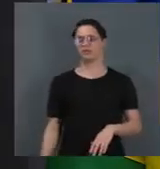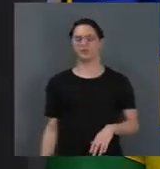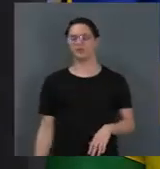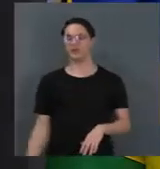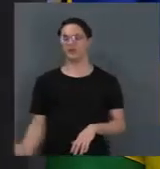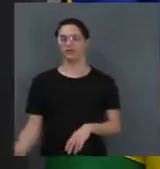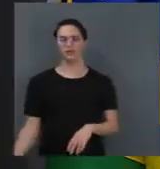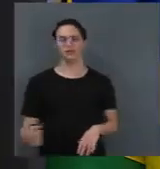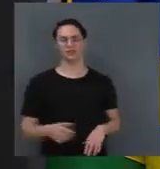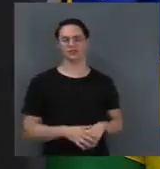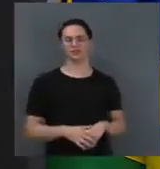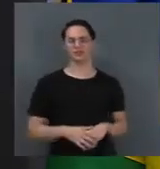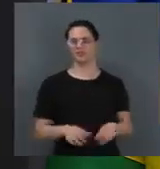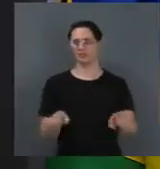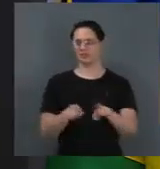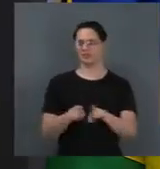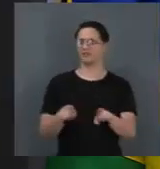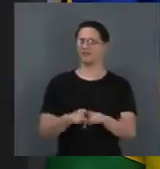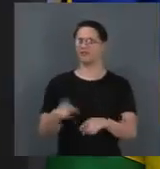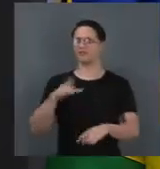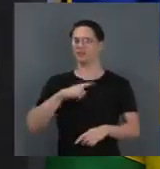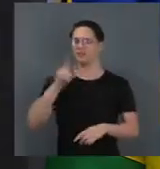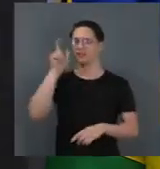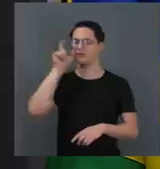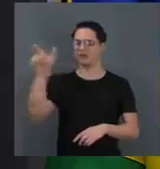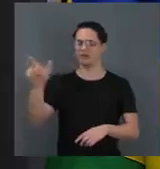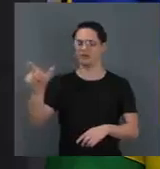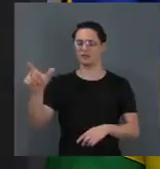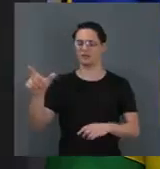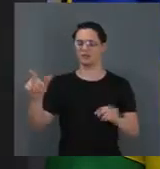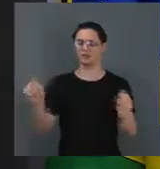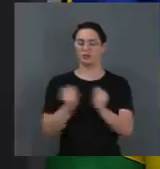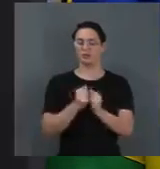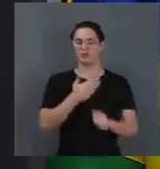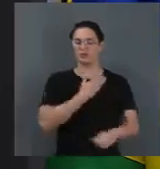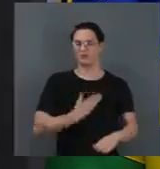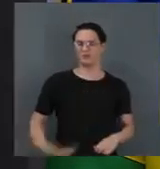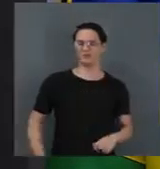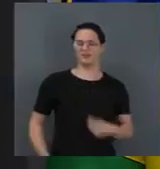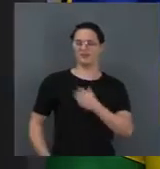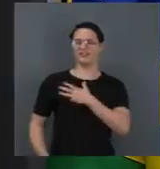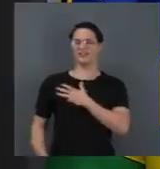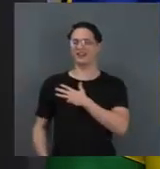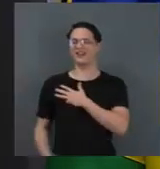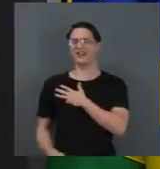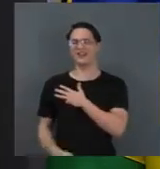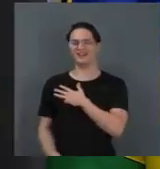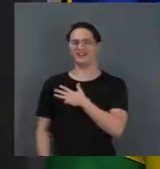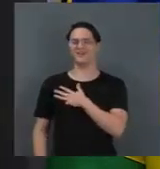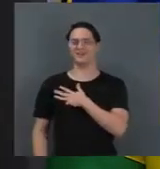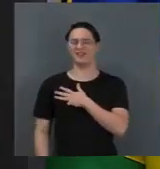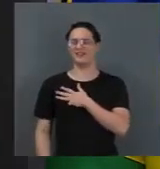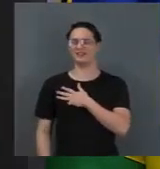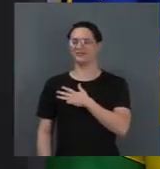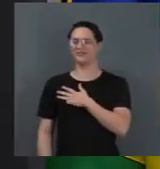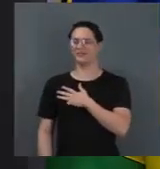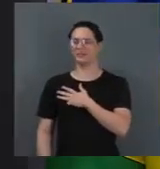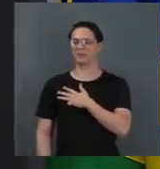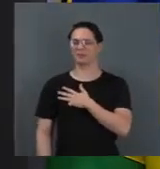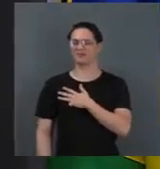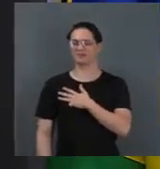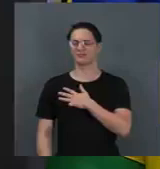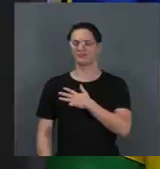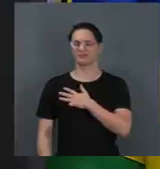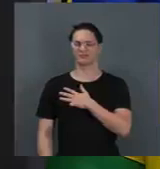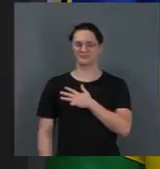em total interesse com o governo Lula, em total sintonia